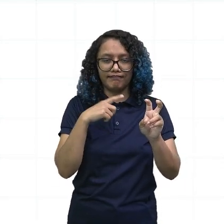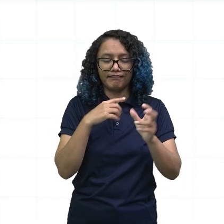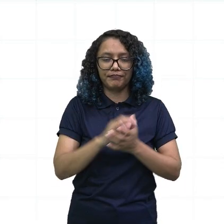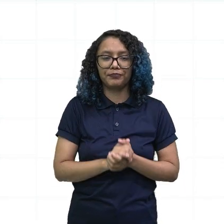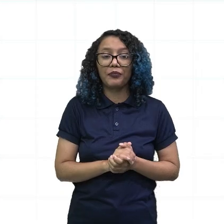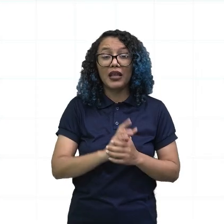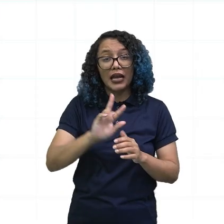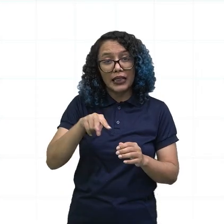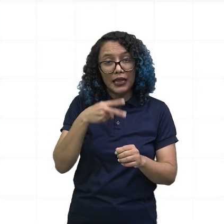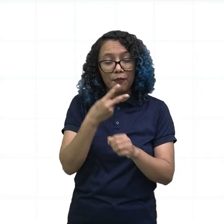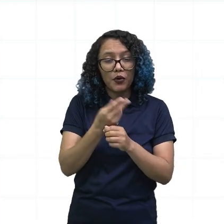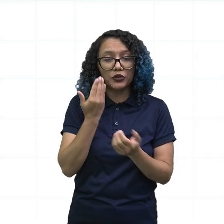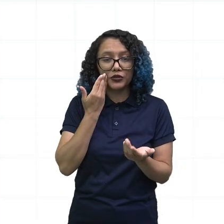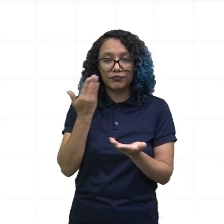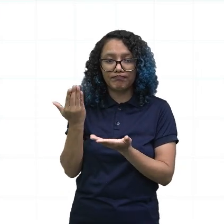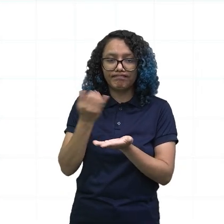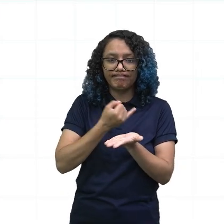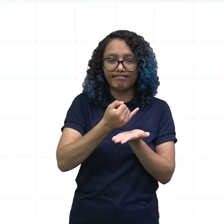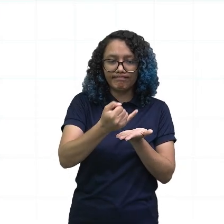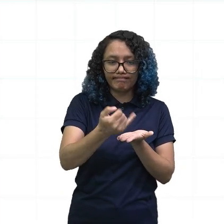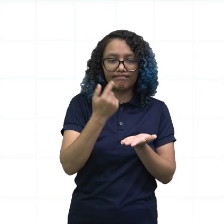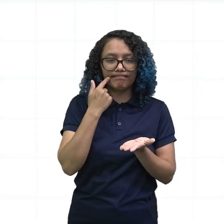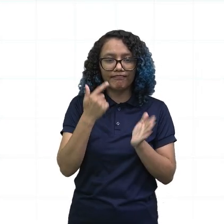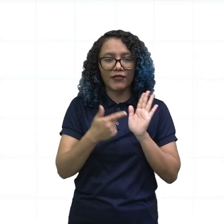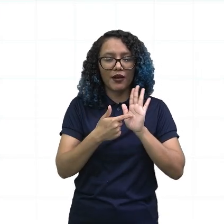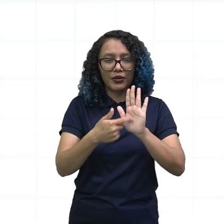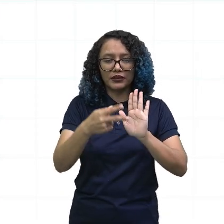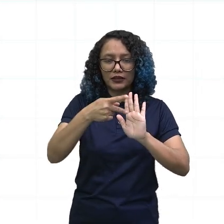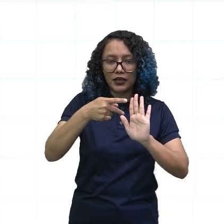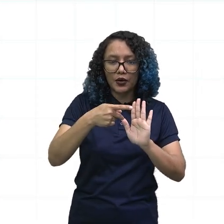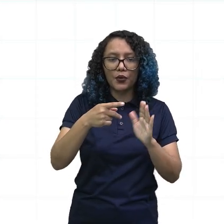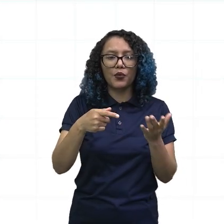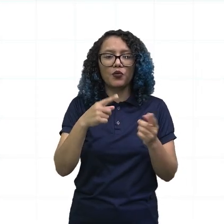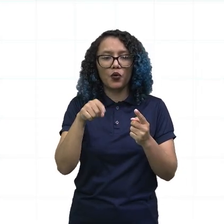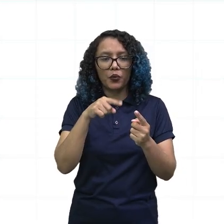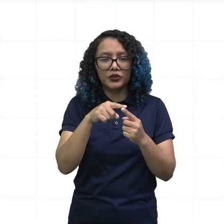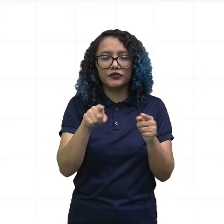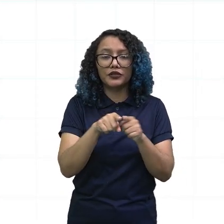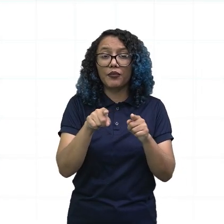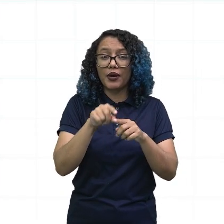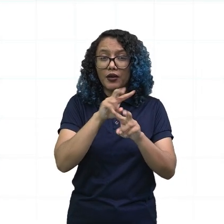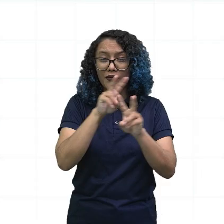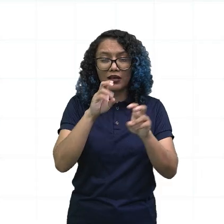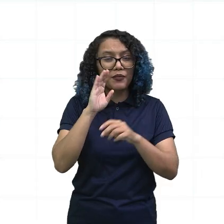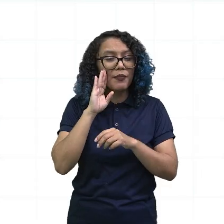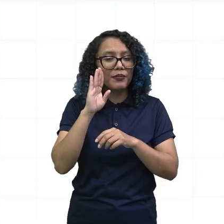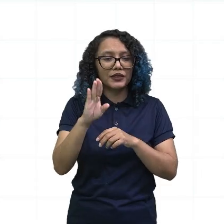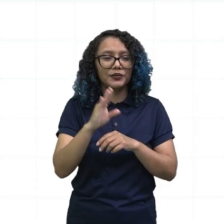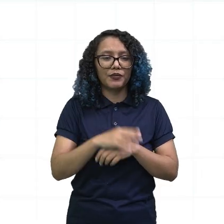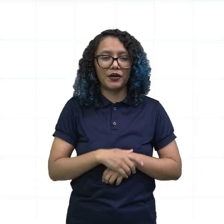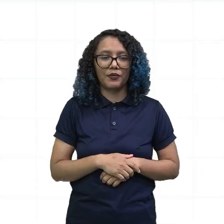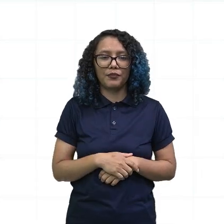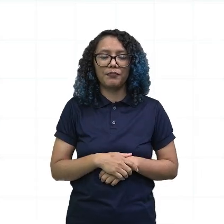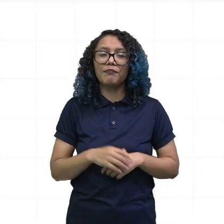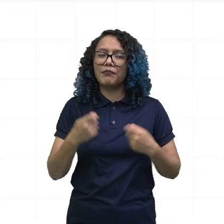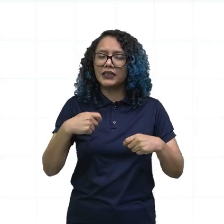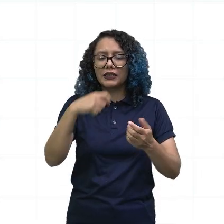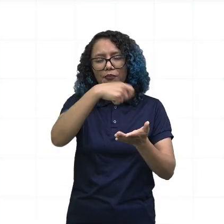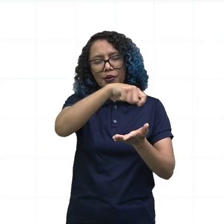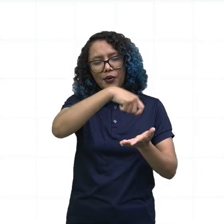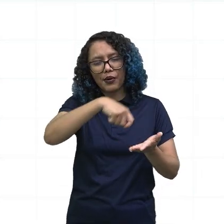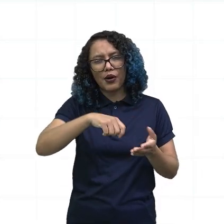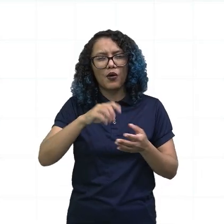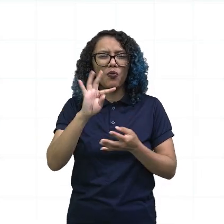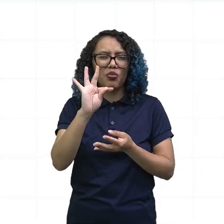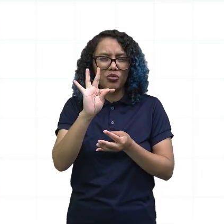vem a introdução, que é a apresentação do portfólio, seu objetivo e o tema principal. Aqui você vai redigir, um